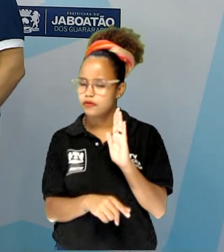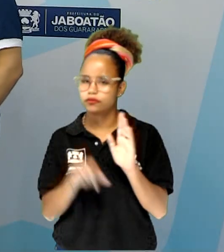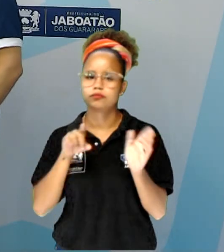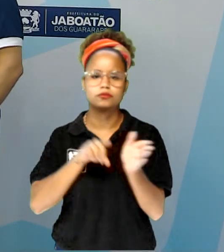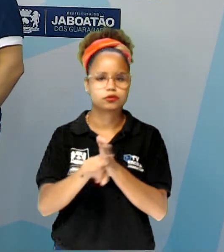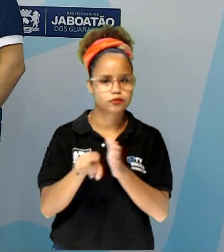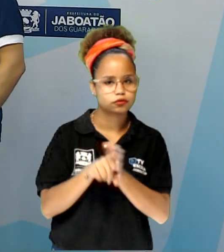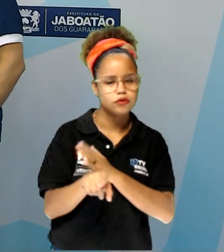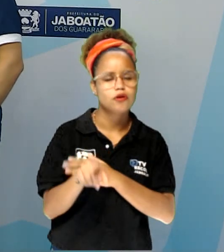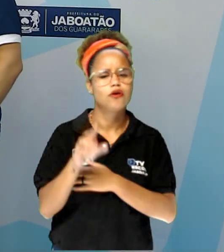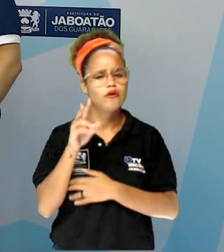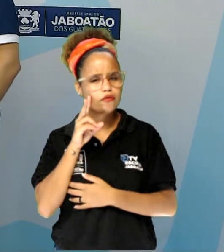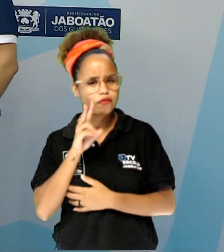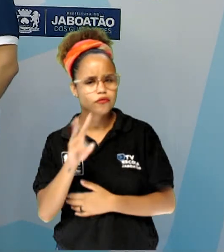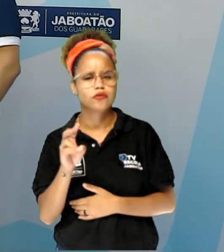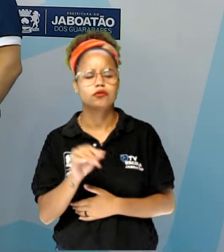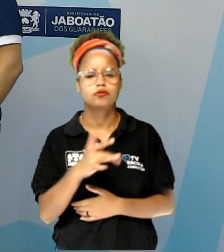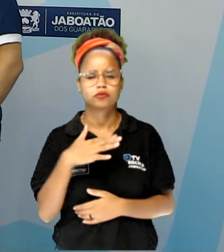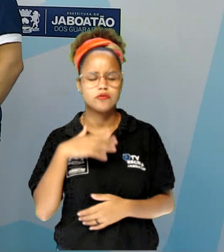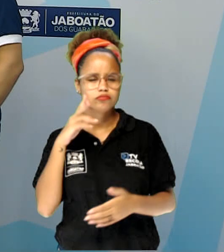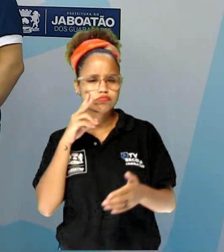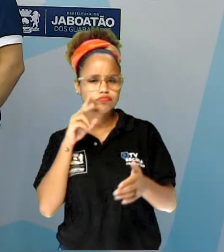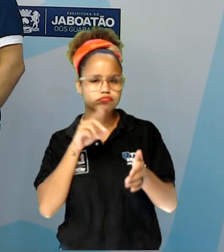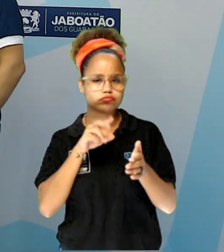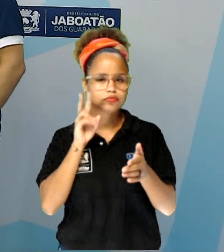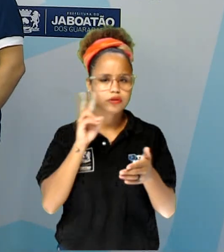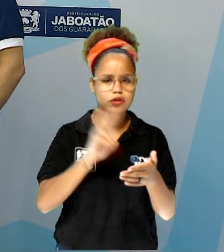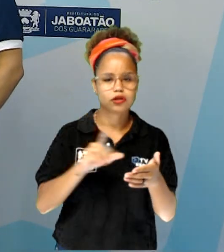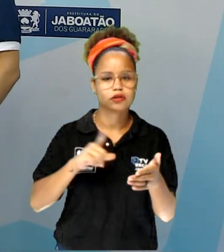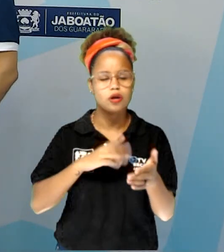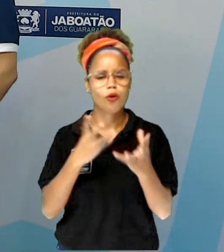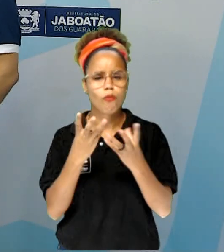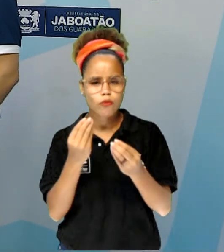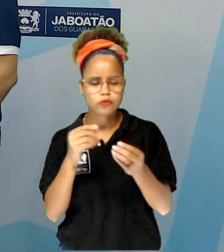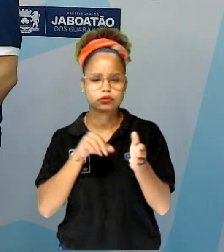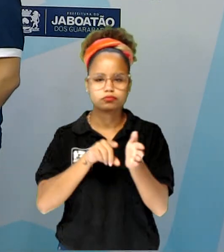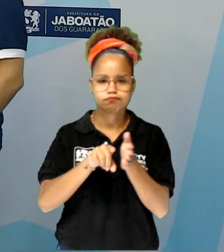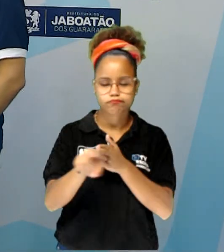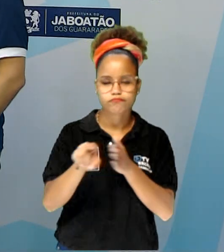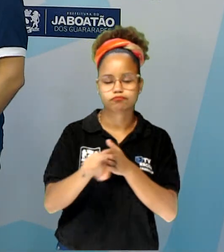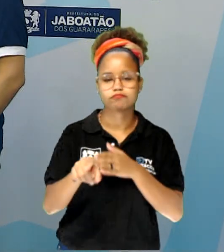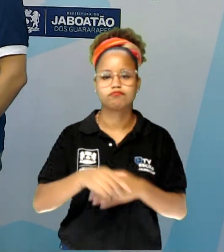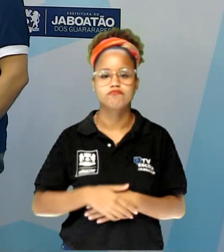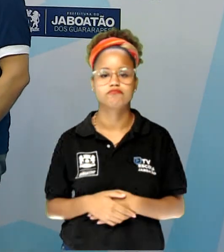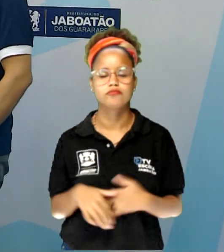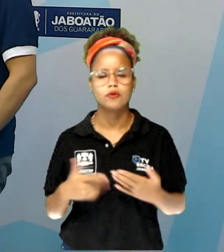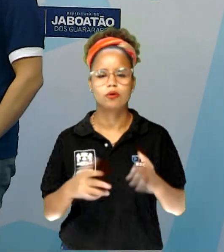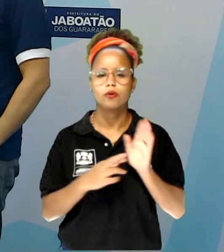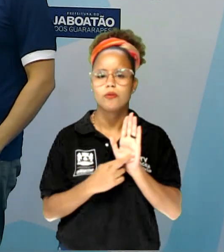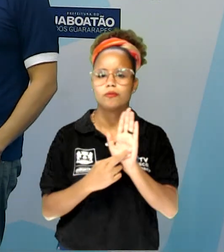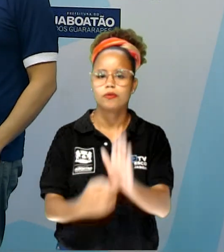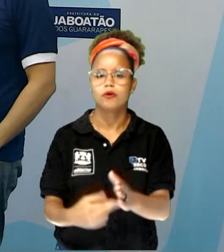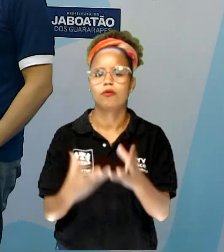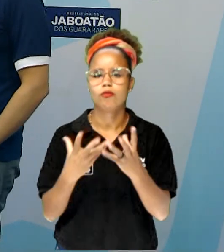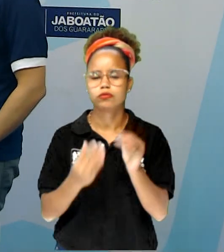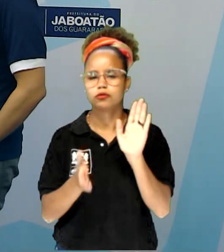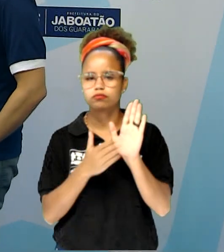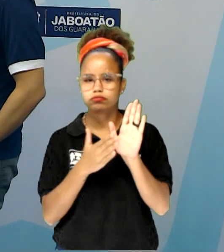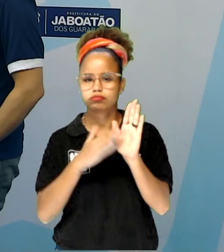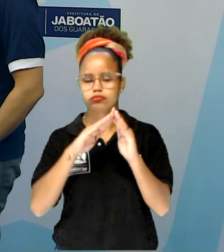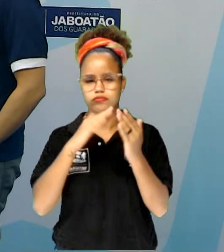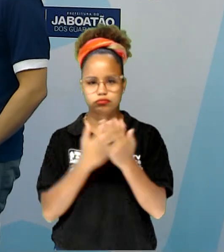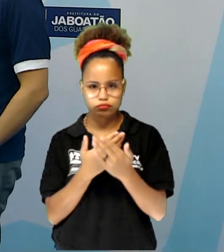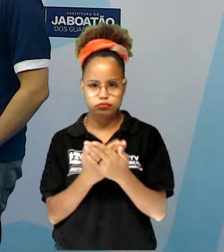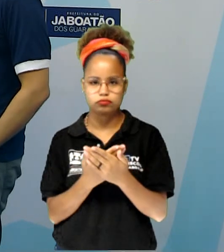Realmente a gente foi vendo aí, né, enquanto eu li esse pedacinho, que havia muitas perguntas, representando uma série de cobranças da escola